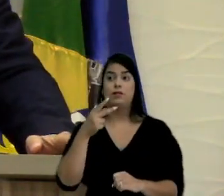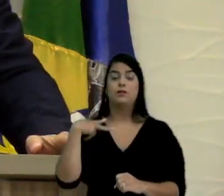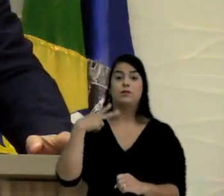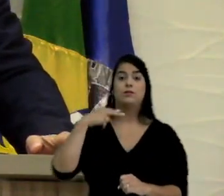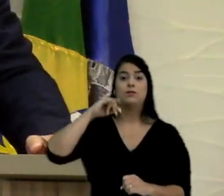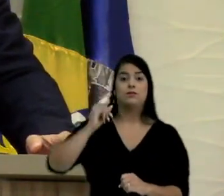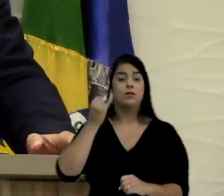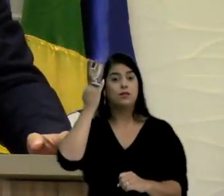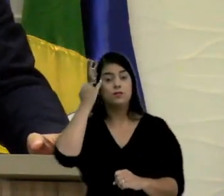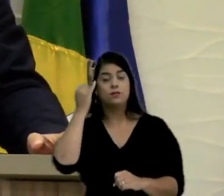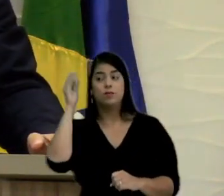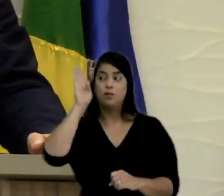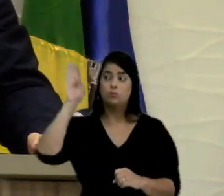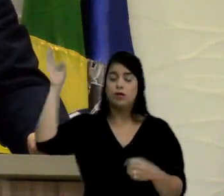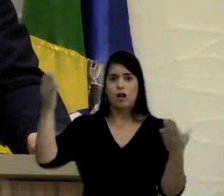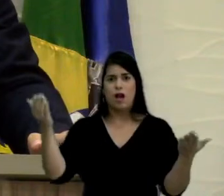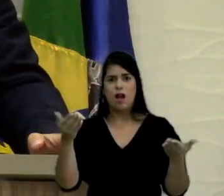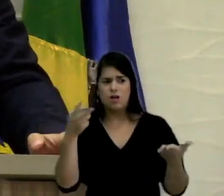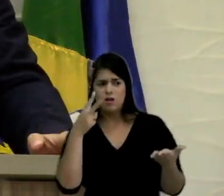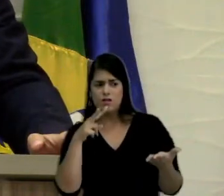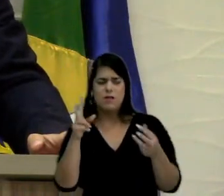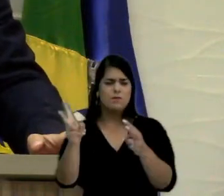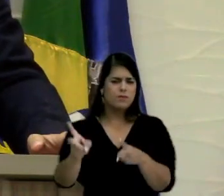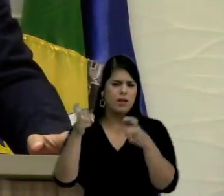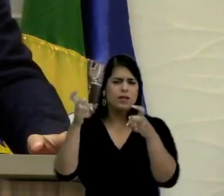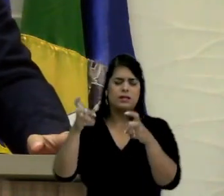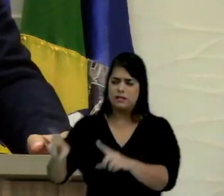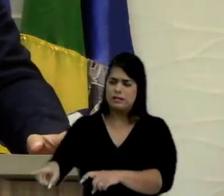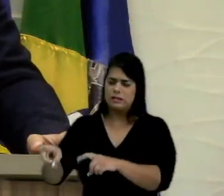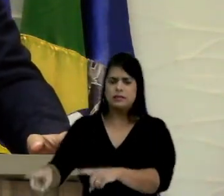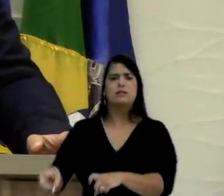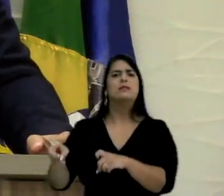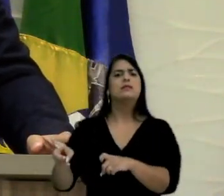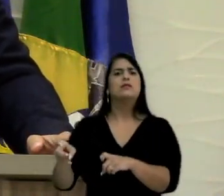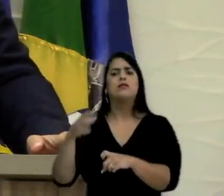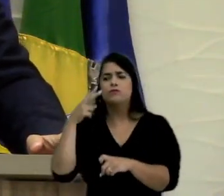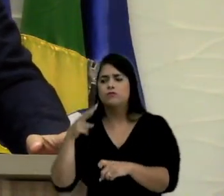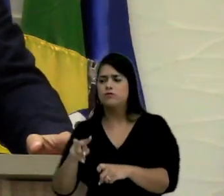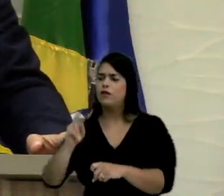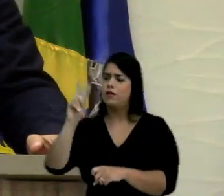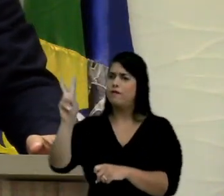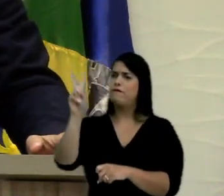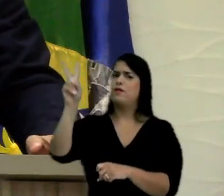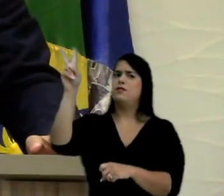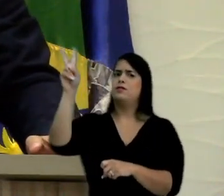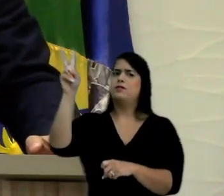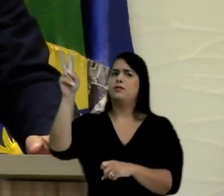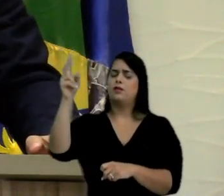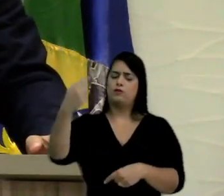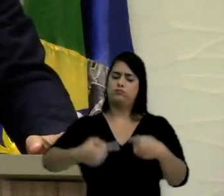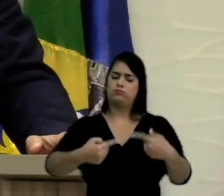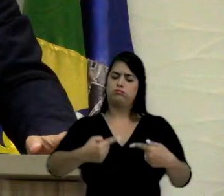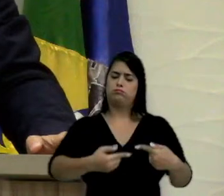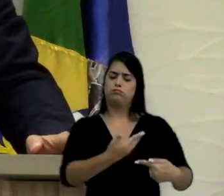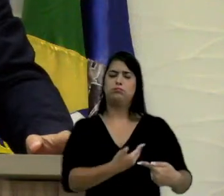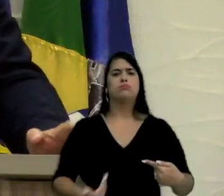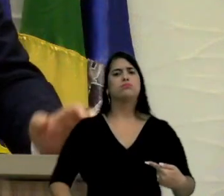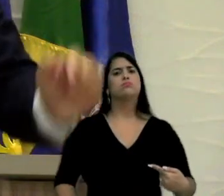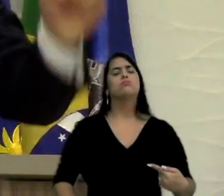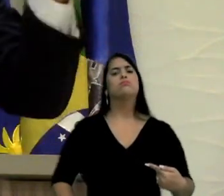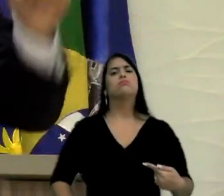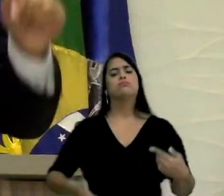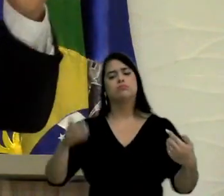mandato onde a gente tá vendo de fato o agricultor né sendo visto e as políticas públicas acontecendo na vida do